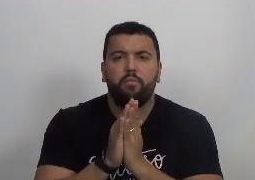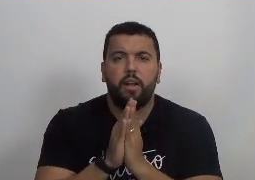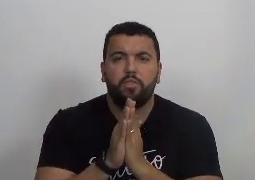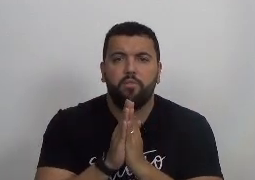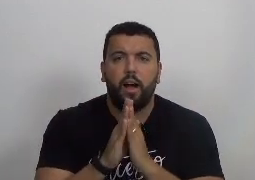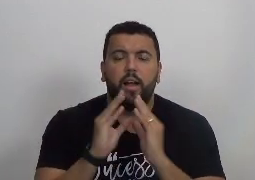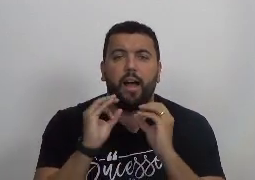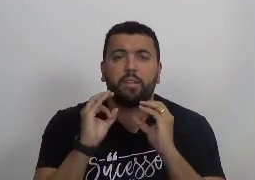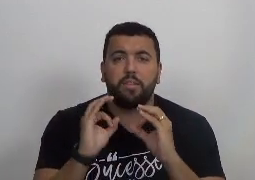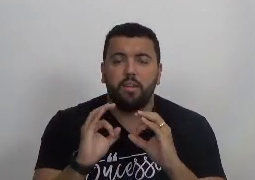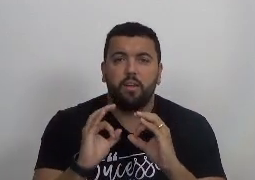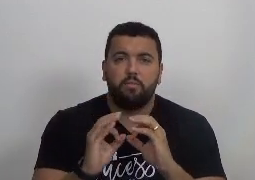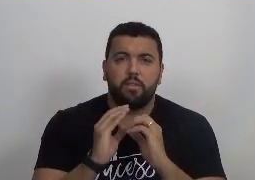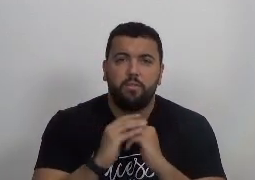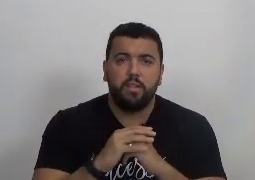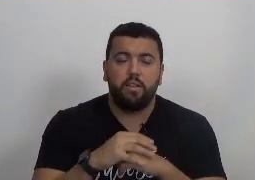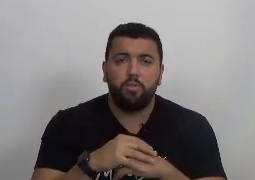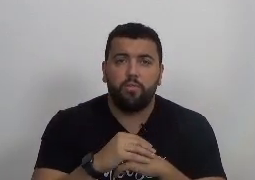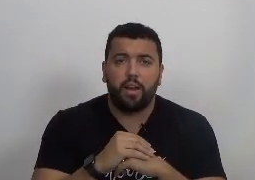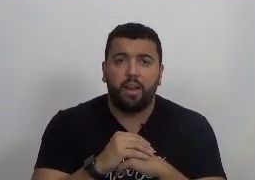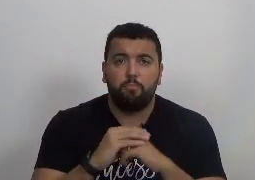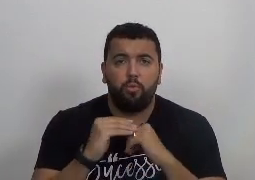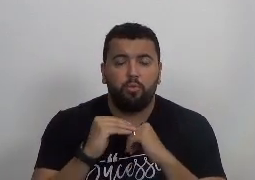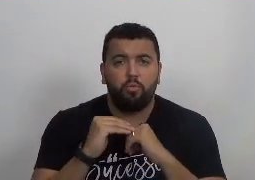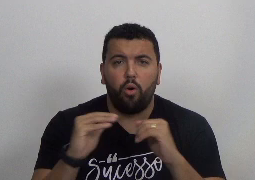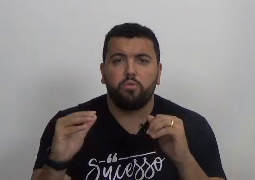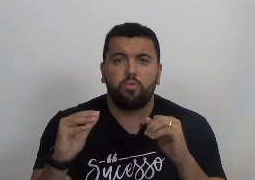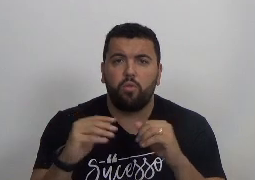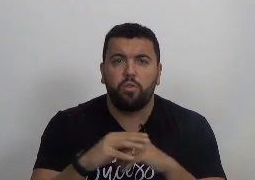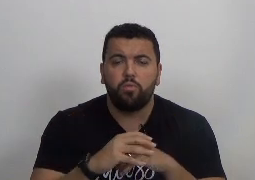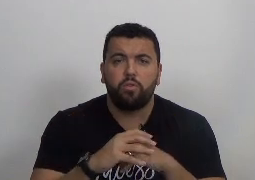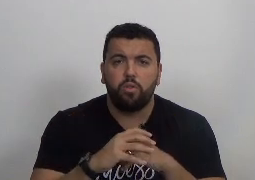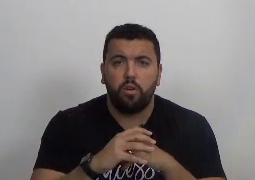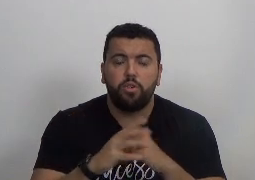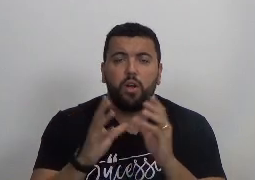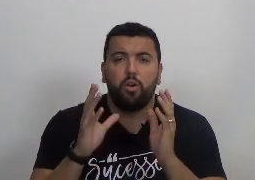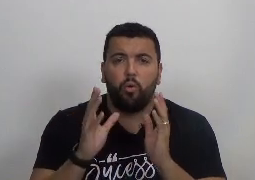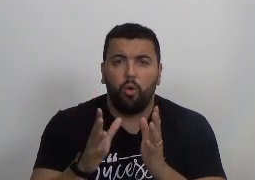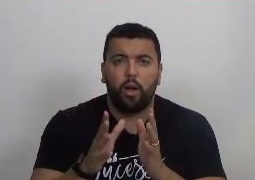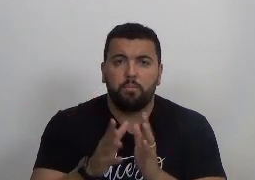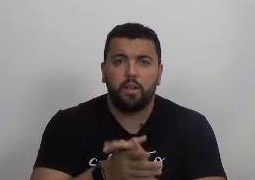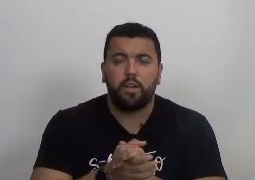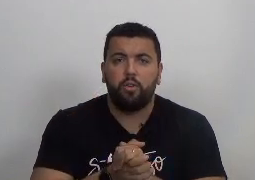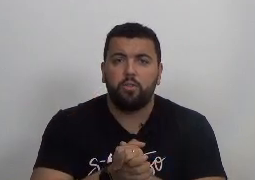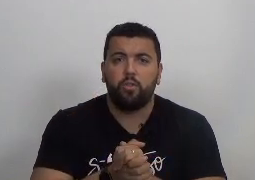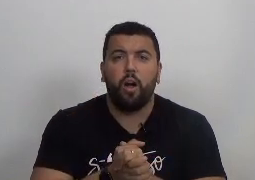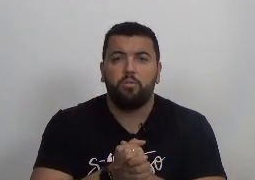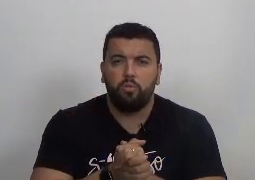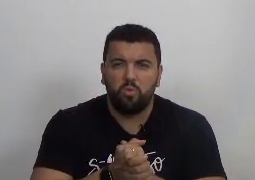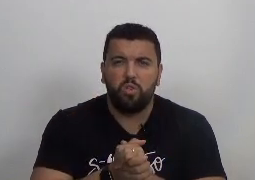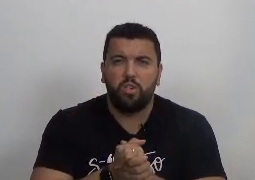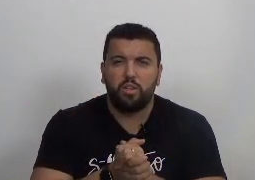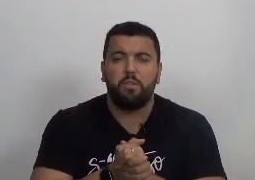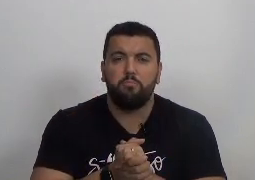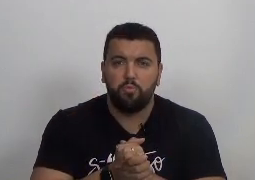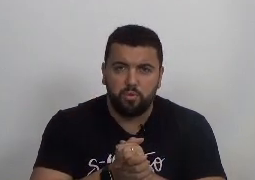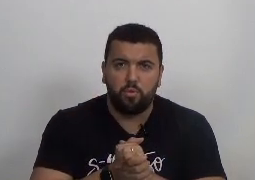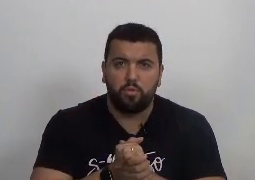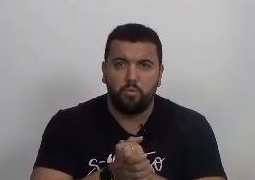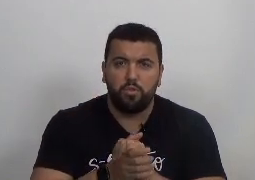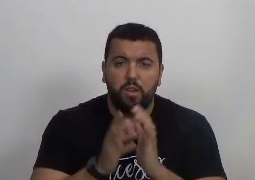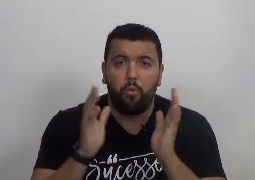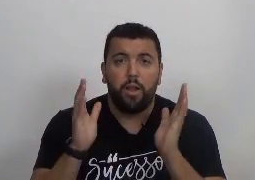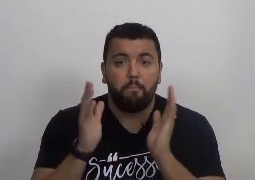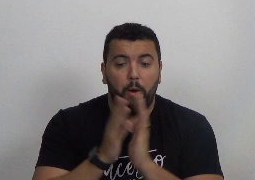clica nele que vai ativar assim você vai ser notificado por todos os conteúdos que nós colocamos aqui olha só todo dia